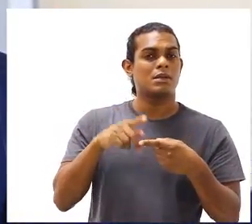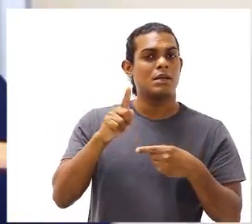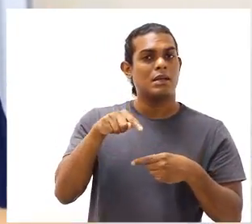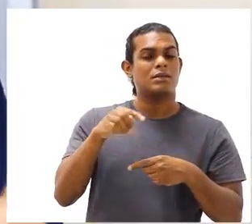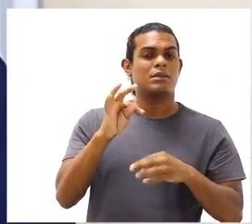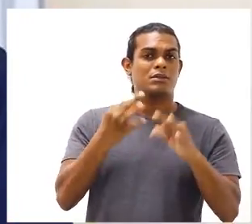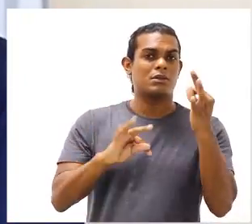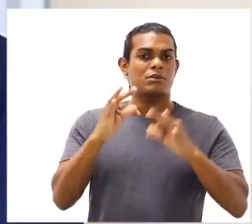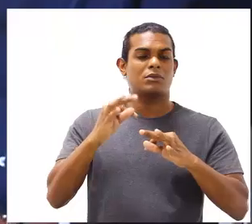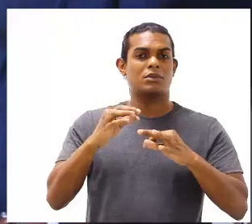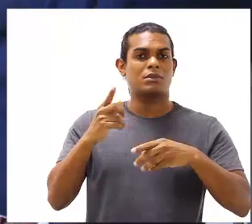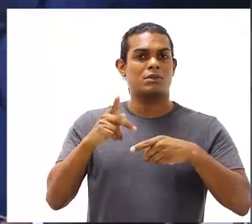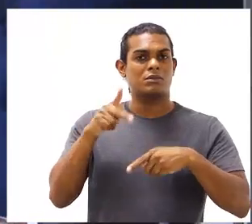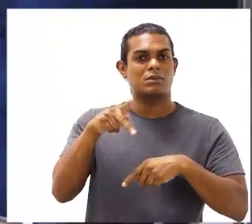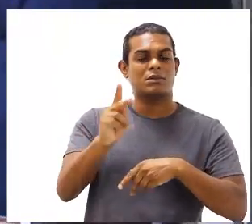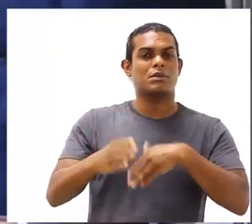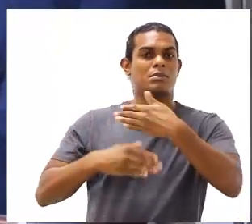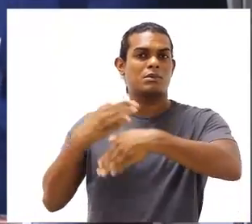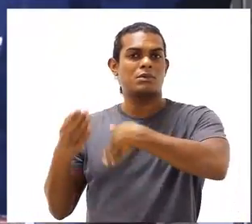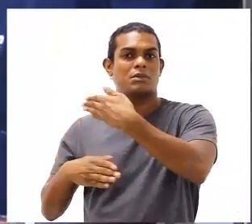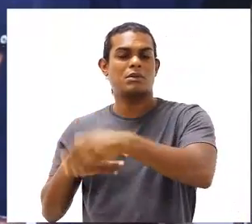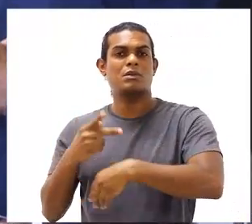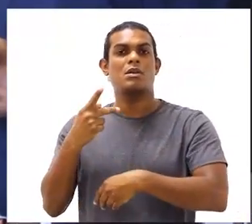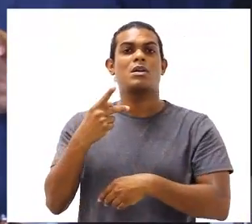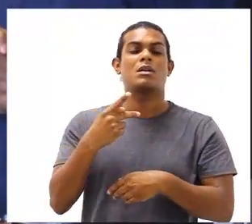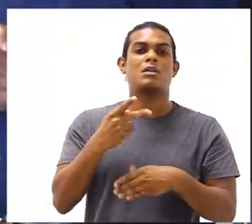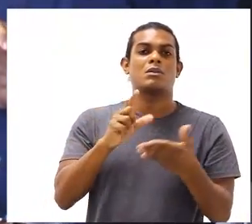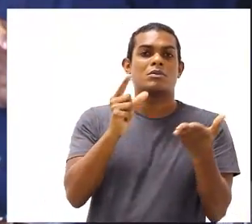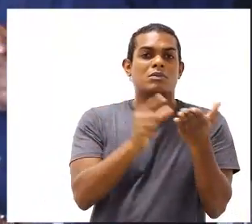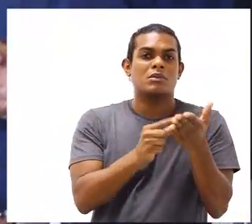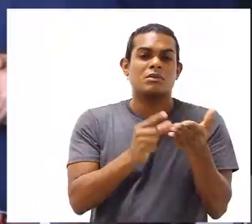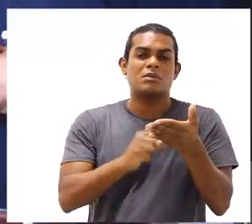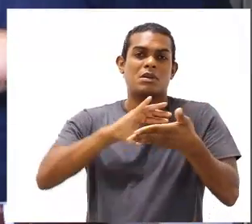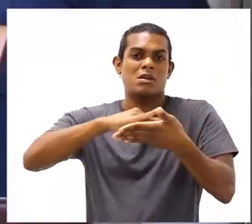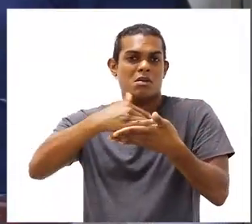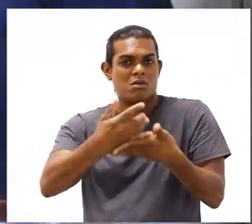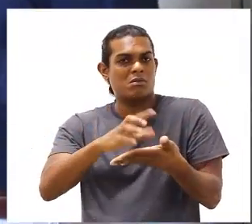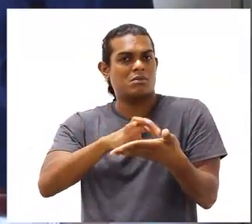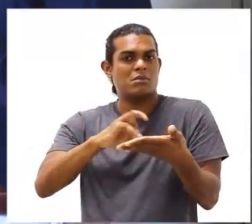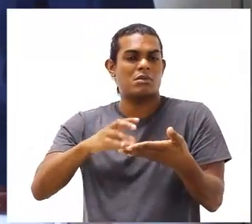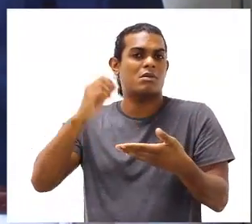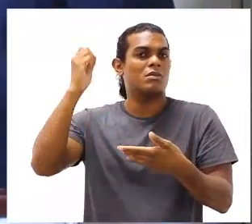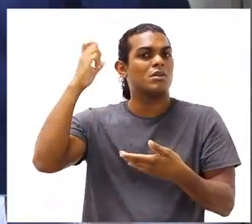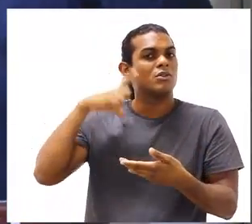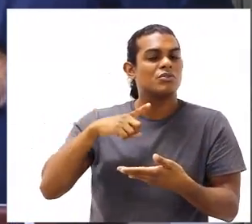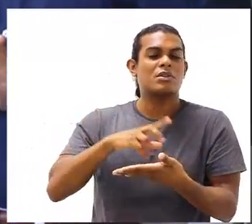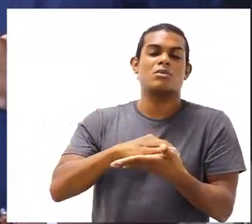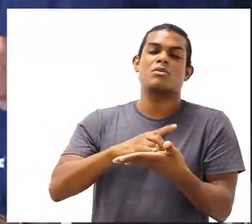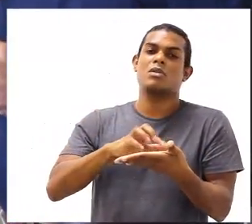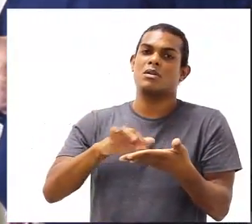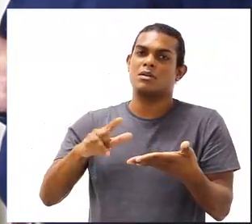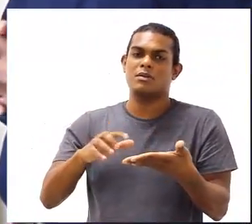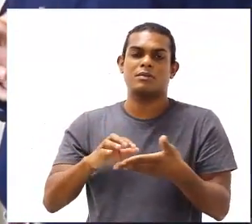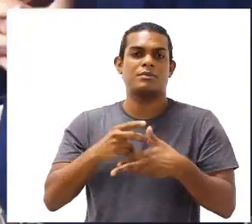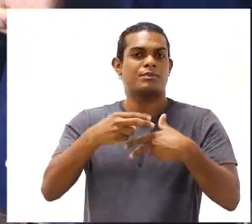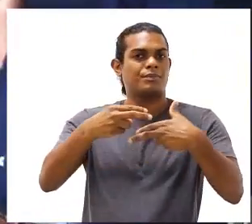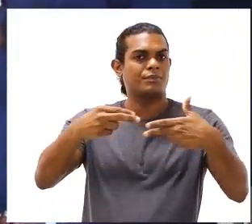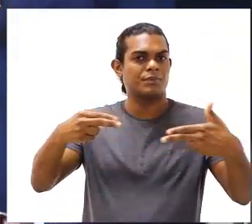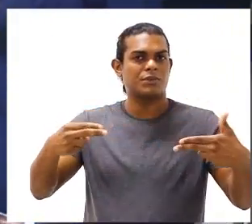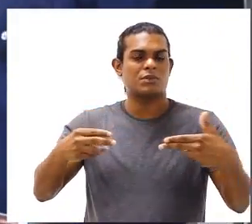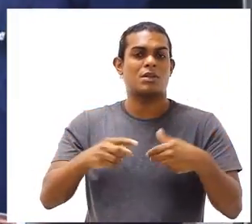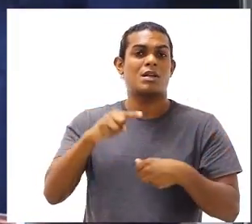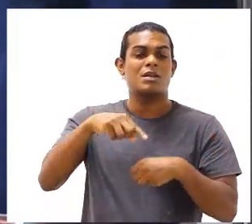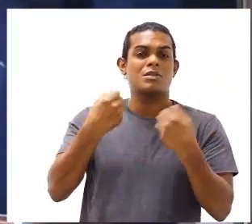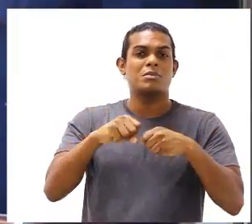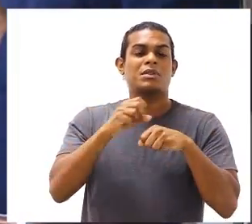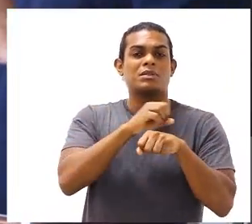com seus dispositivos móveis. As instituições têm a parte social delas, as redes sociais delas. Isso tem que ser